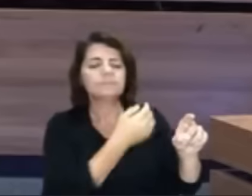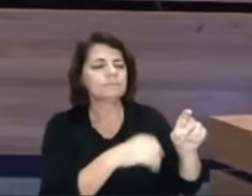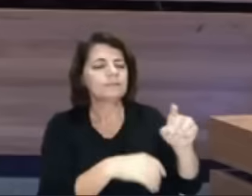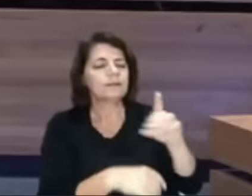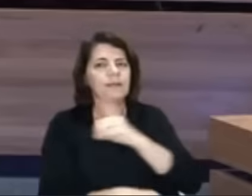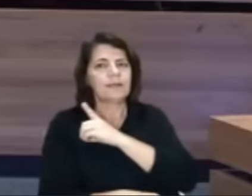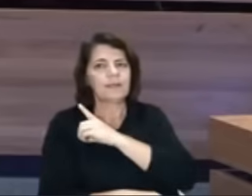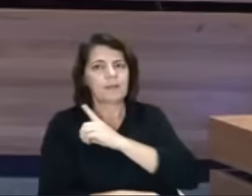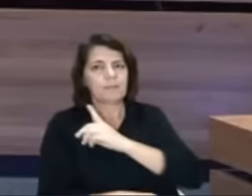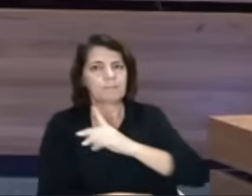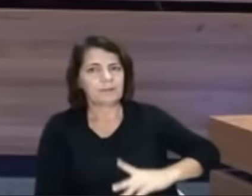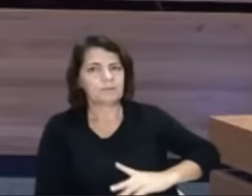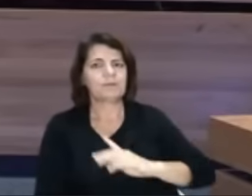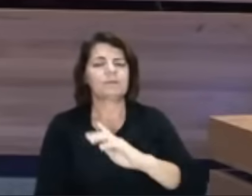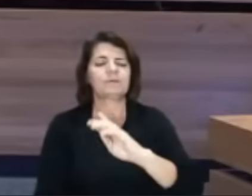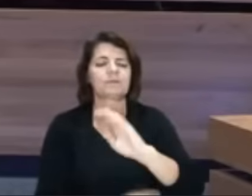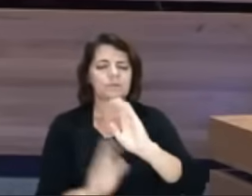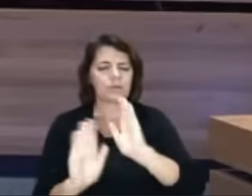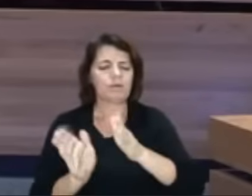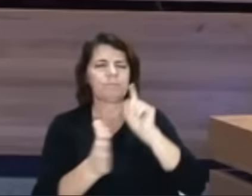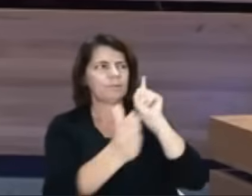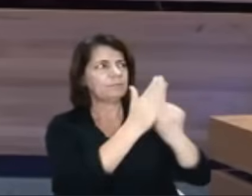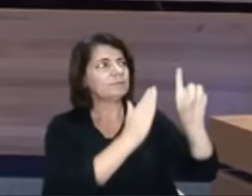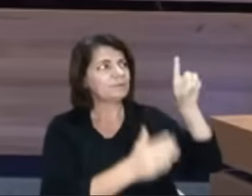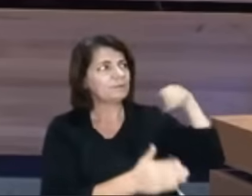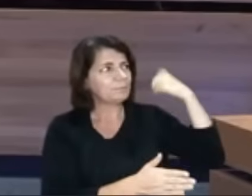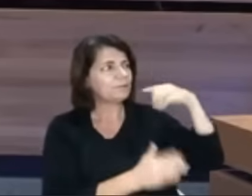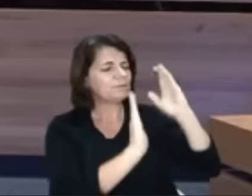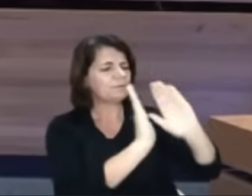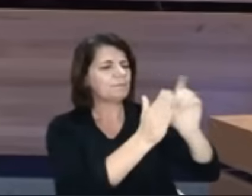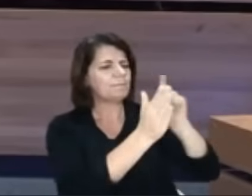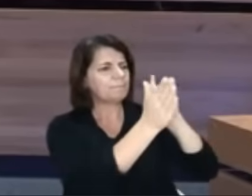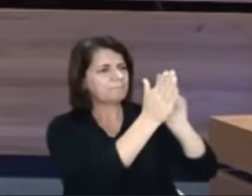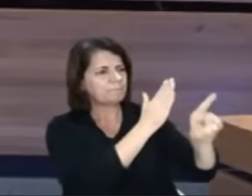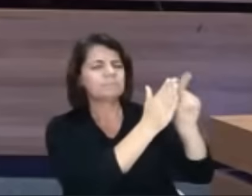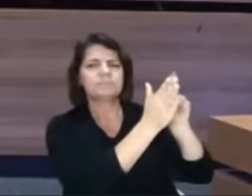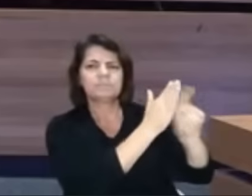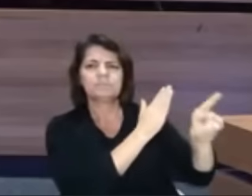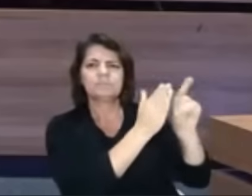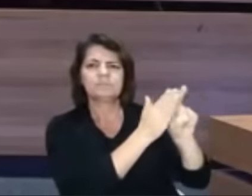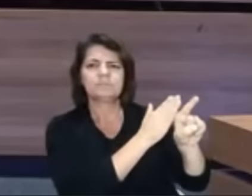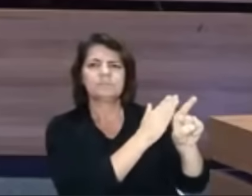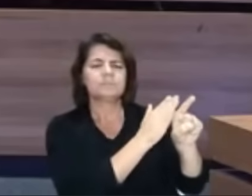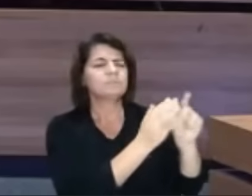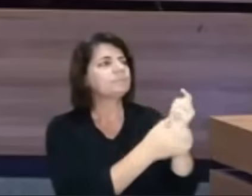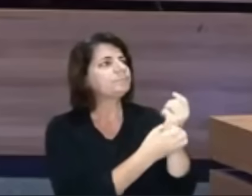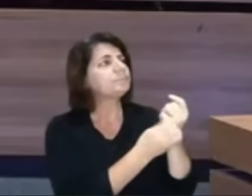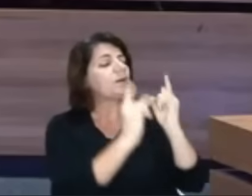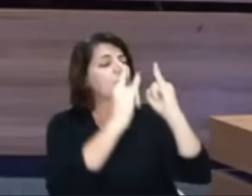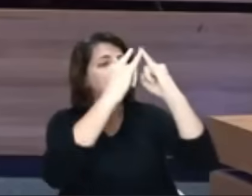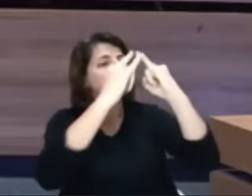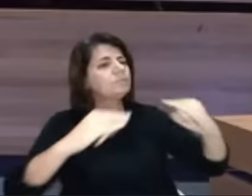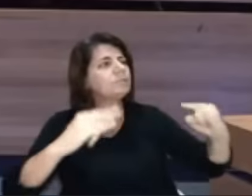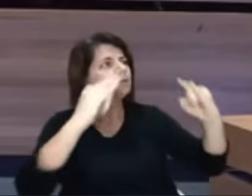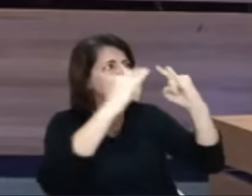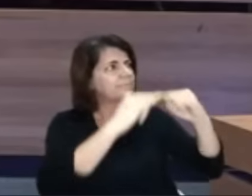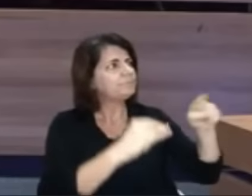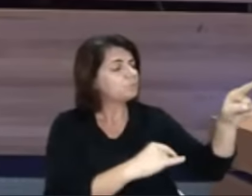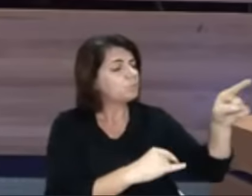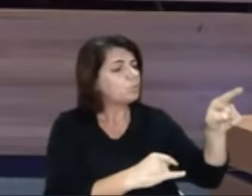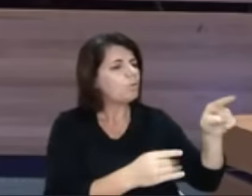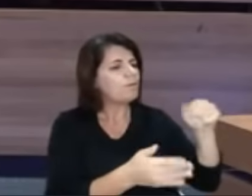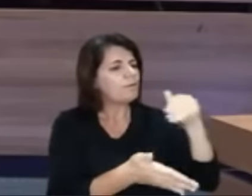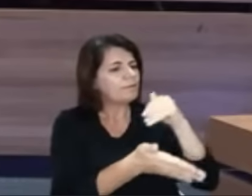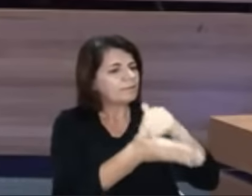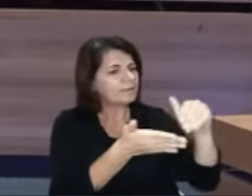perguntou pro senhor que é em relação à questão do Acampamento o senhor era secretário executivo do gabinete de segurança